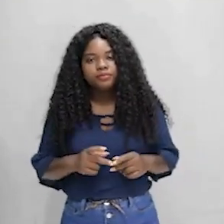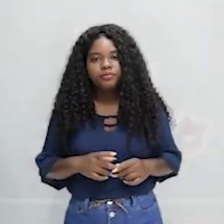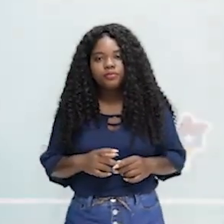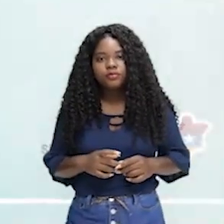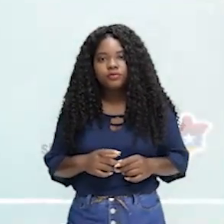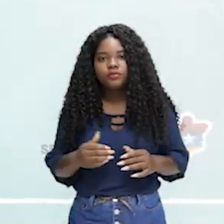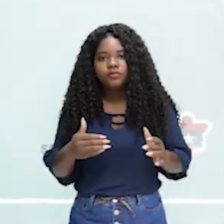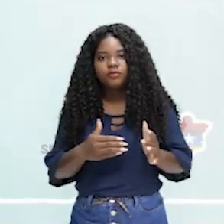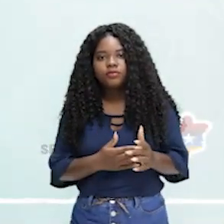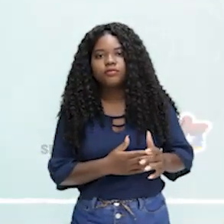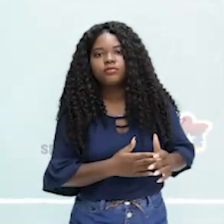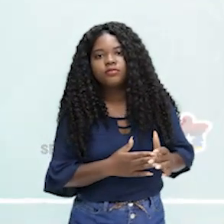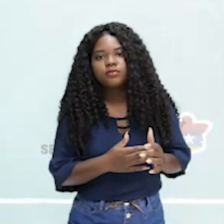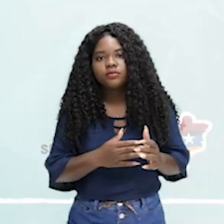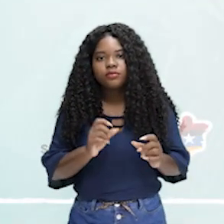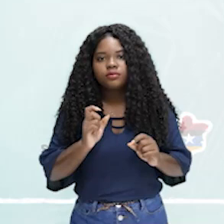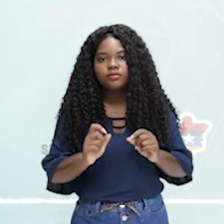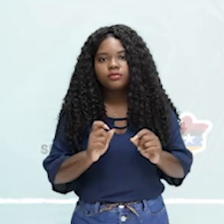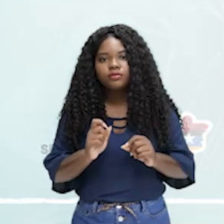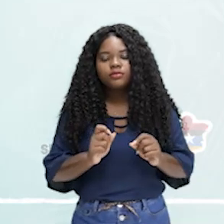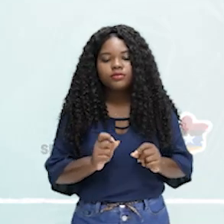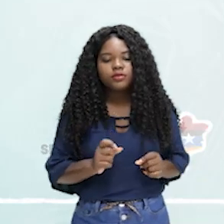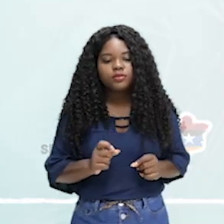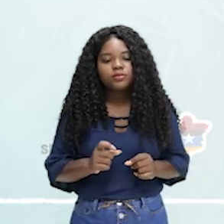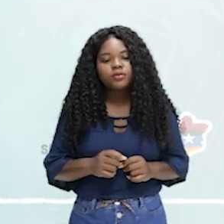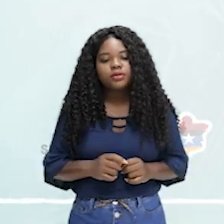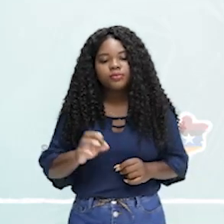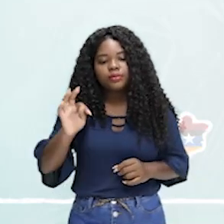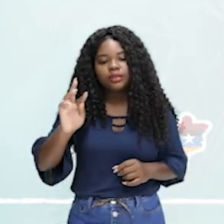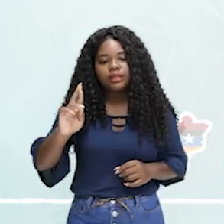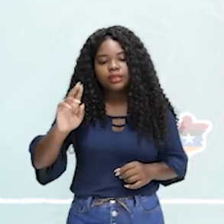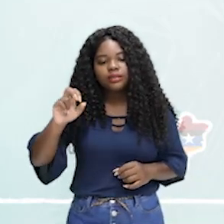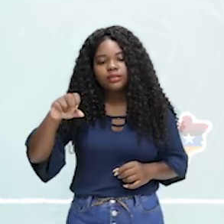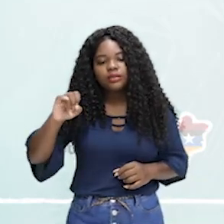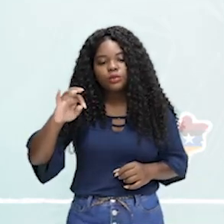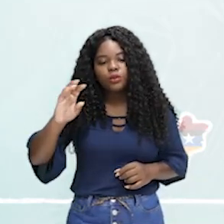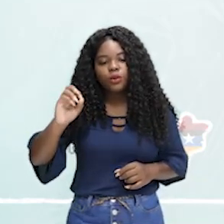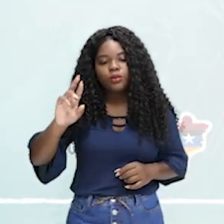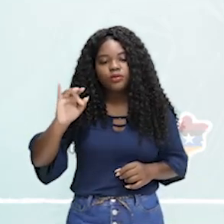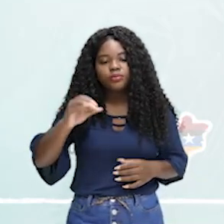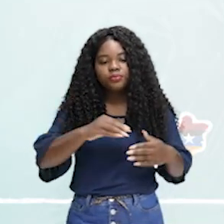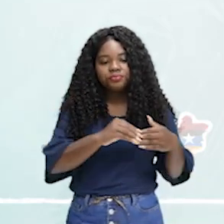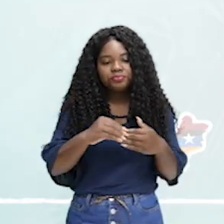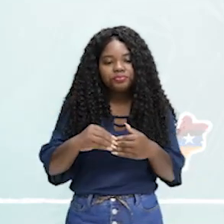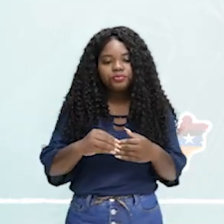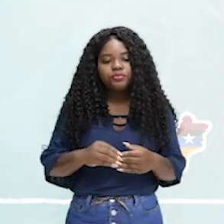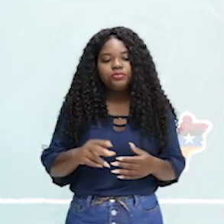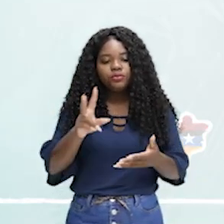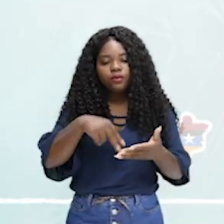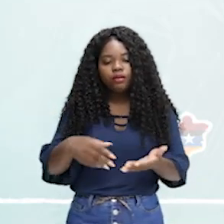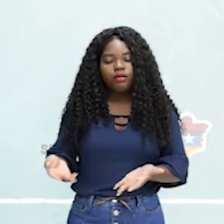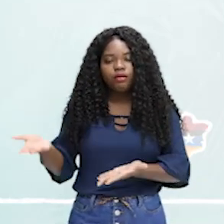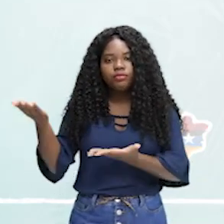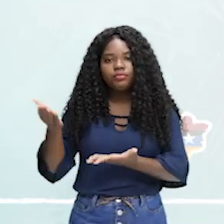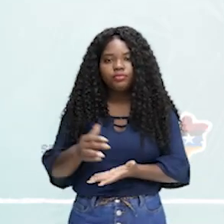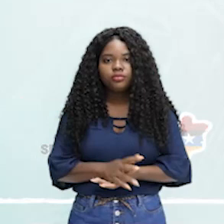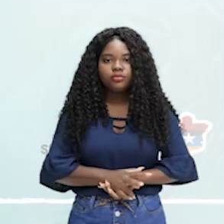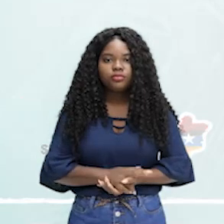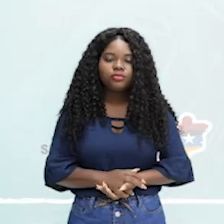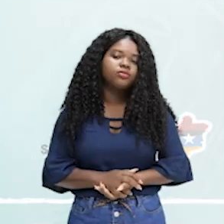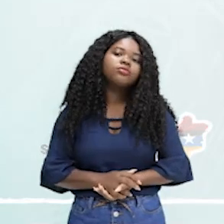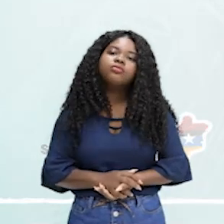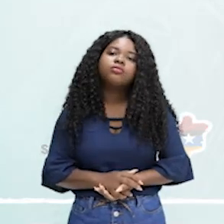E por último, nós temos o período transitório. Contribui para a recuperação completa do